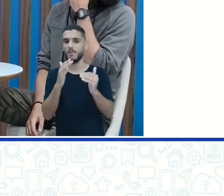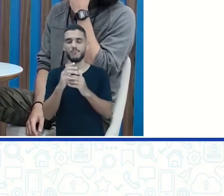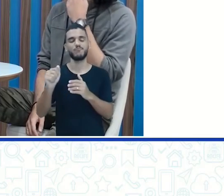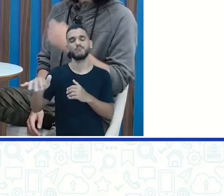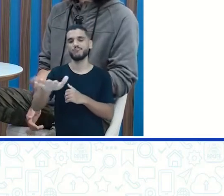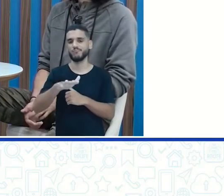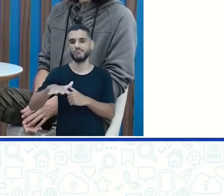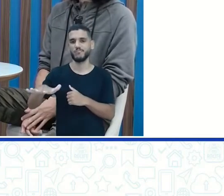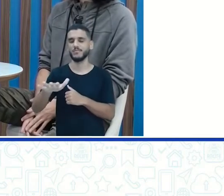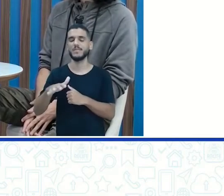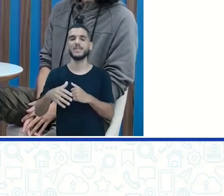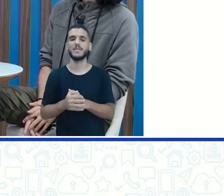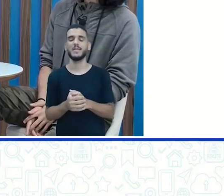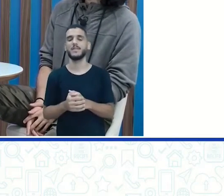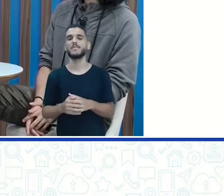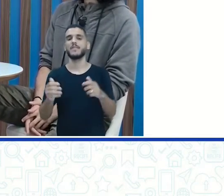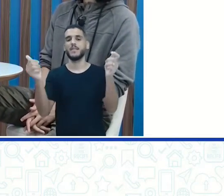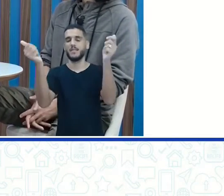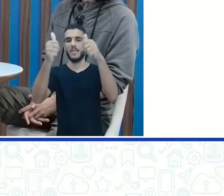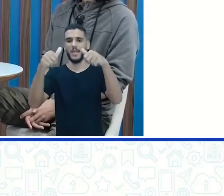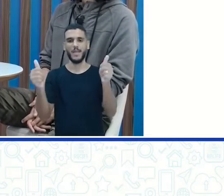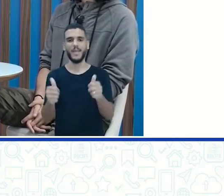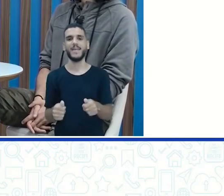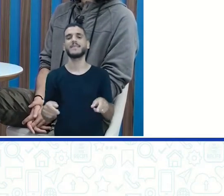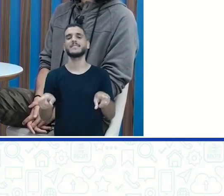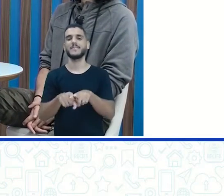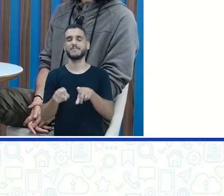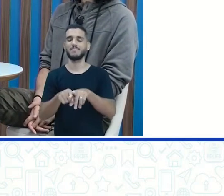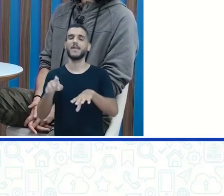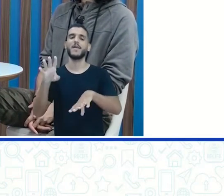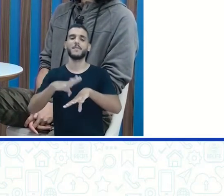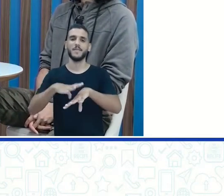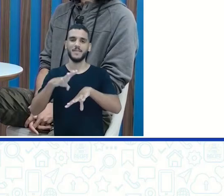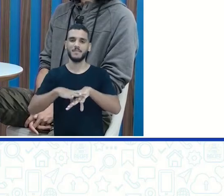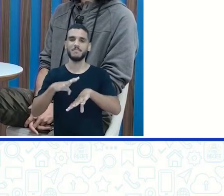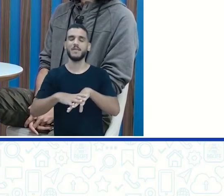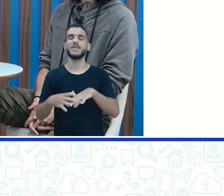áreas da arte, da matemática,